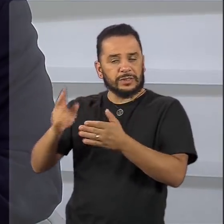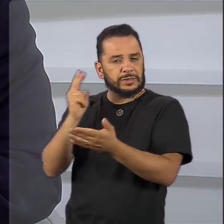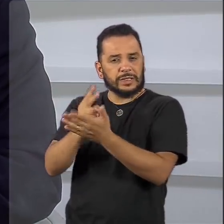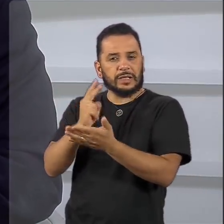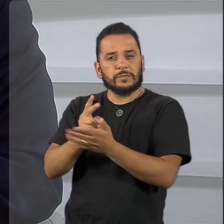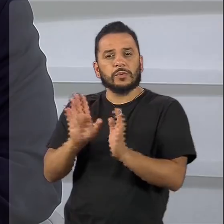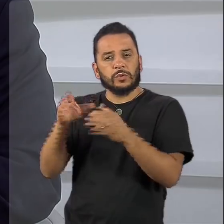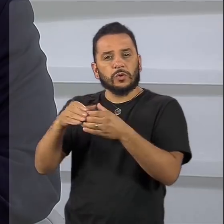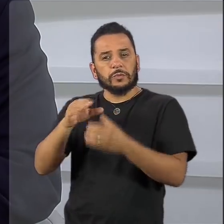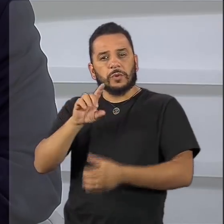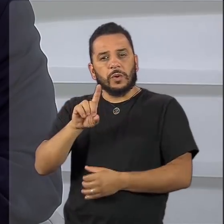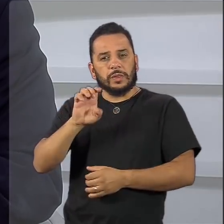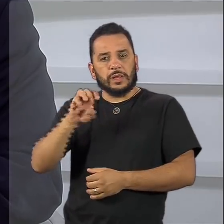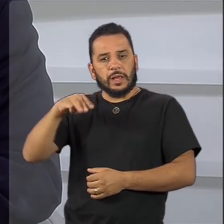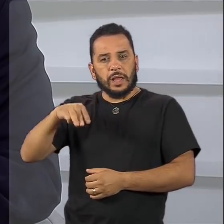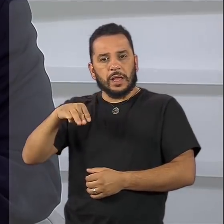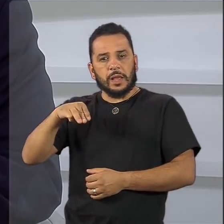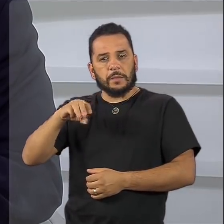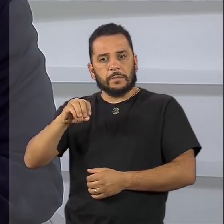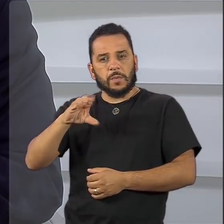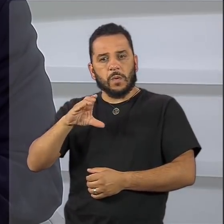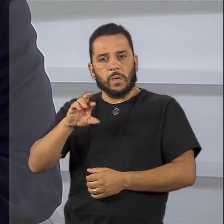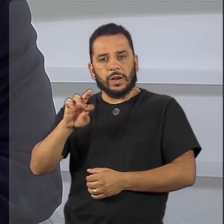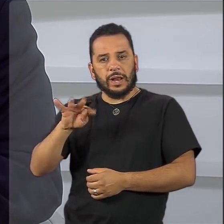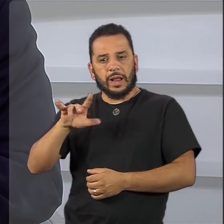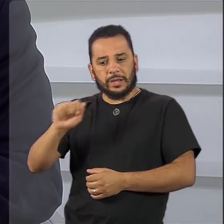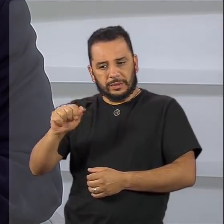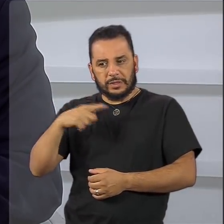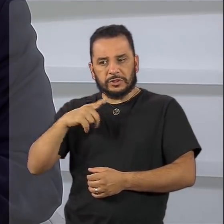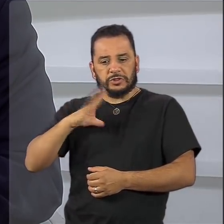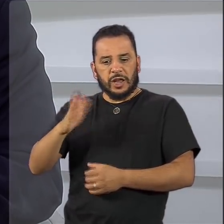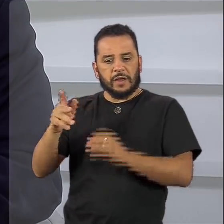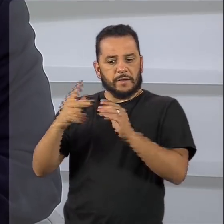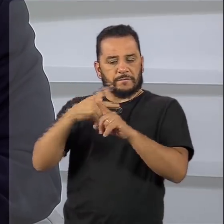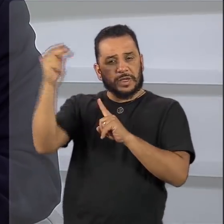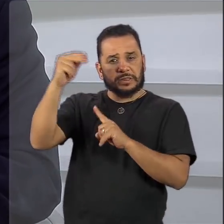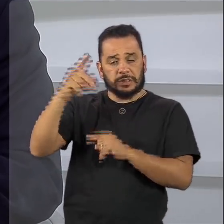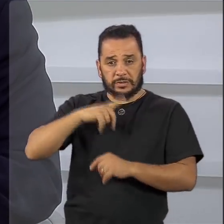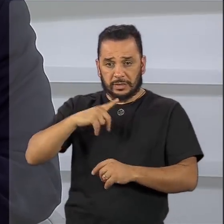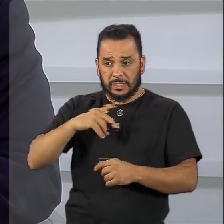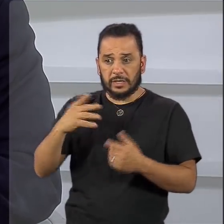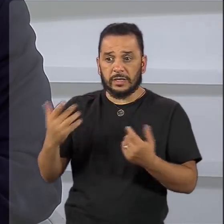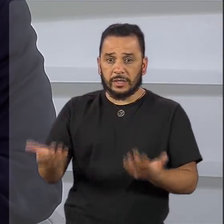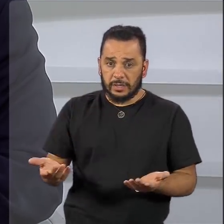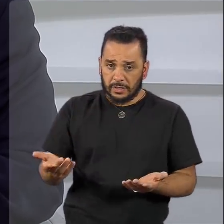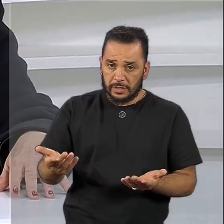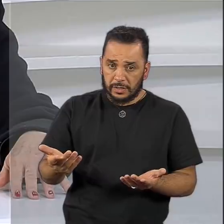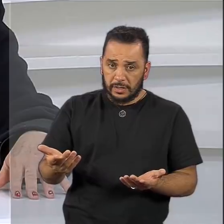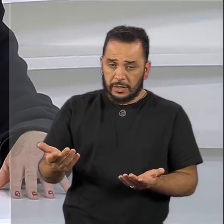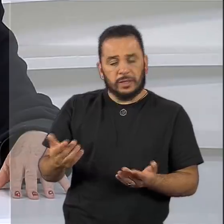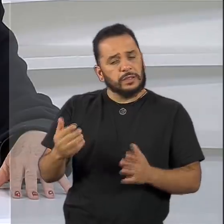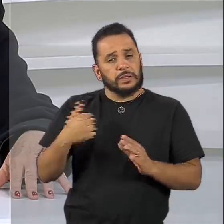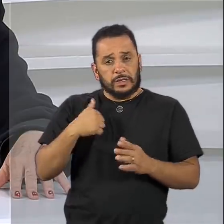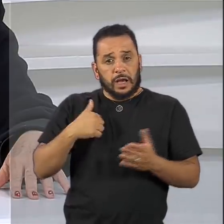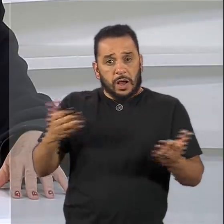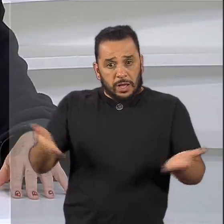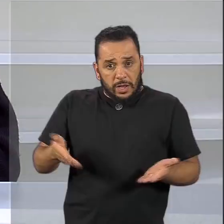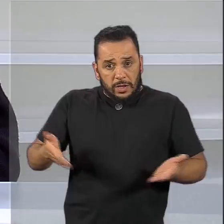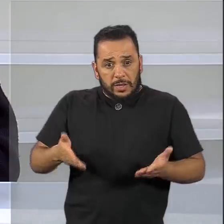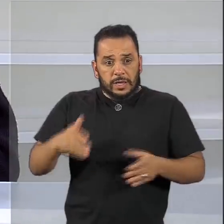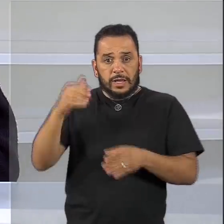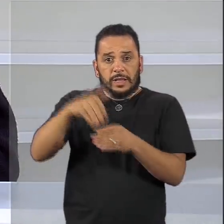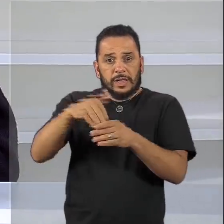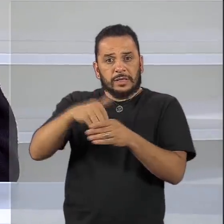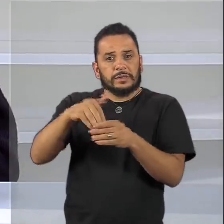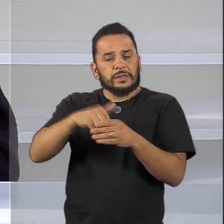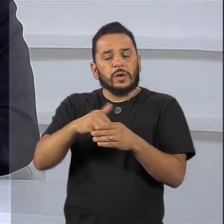ele conseguiu penetrar num eleitorado que não era um eleitorado tipicamente republicano, mas que se tornou nessa eleição, digamos, não republicano, mas